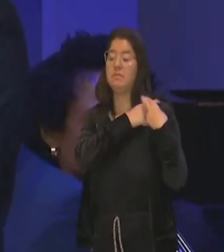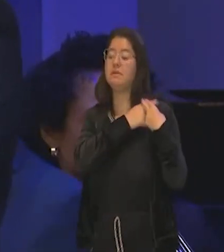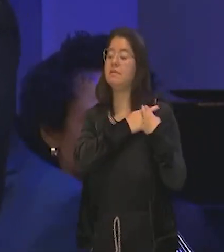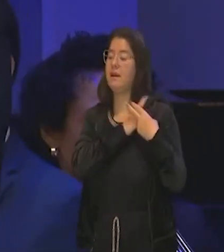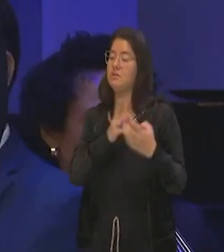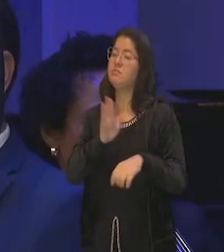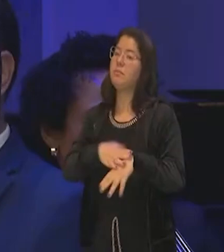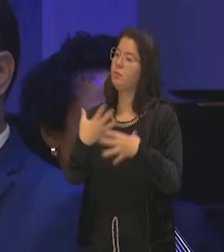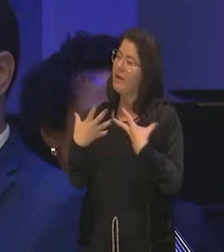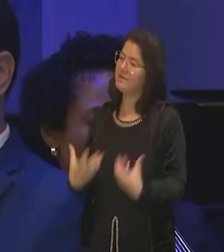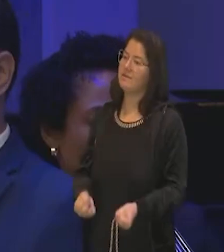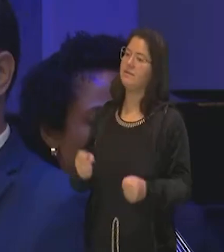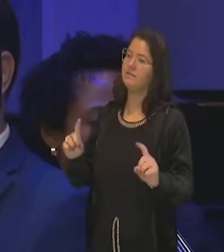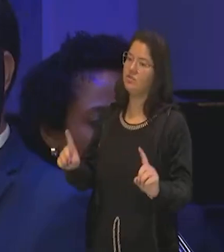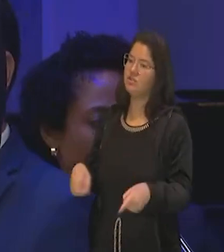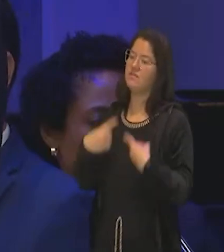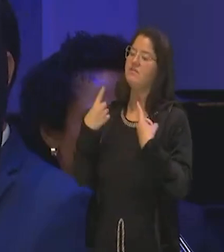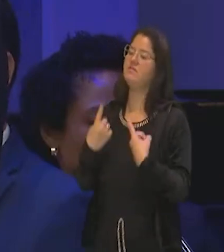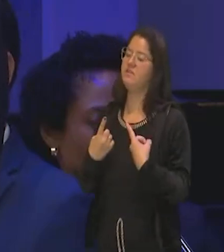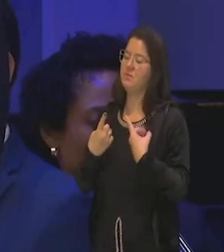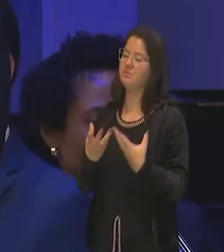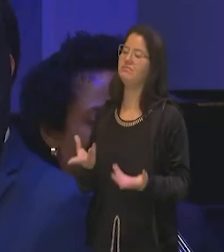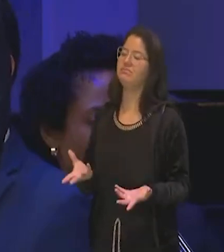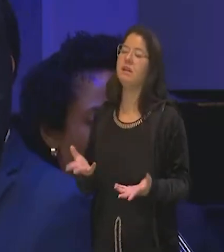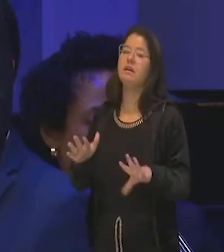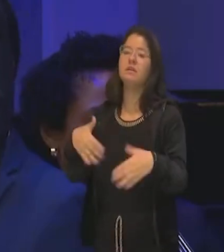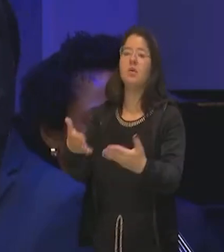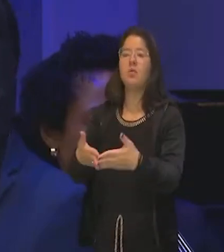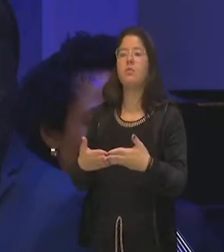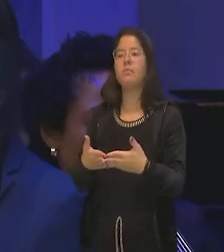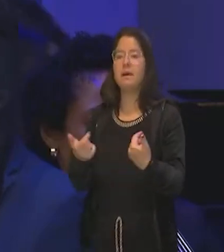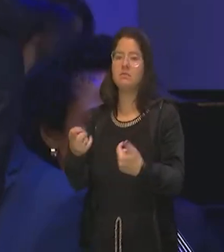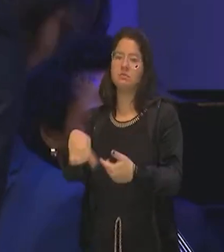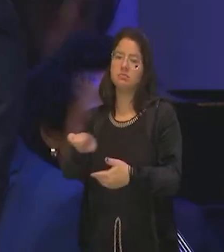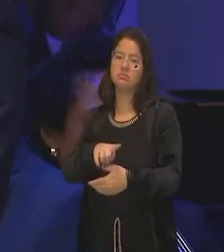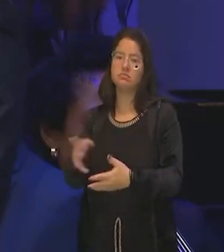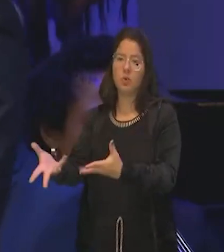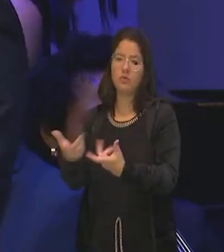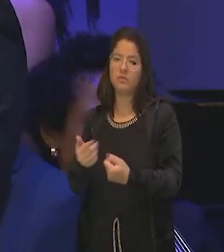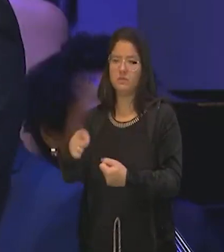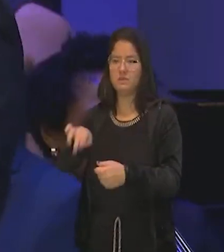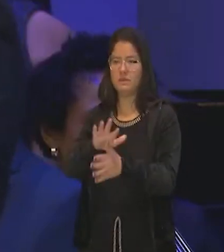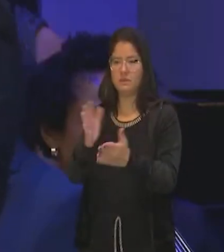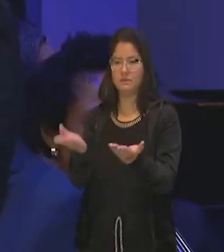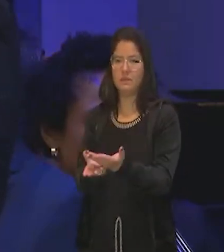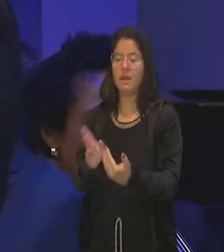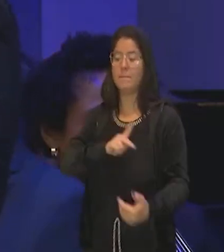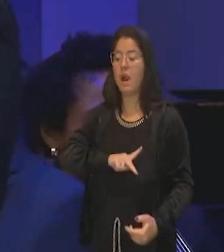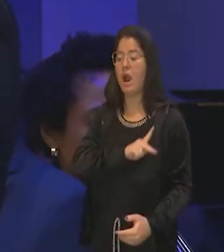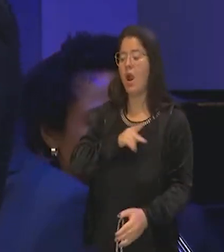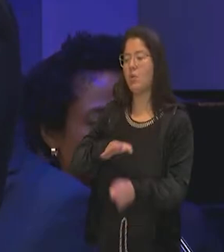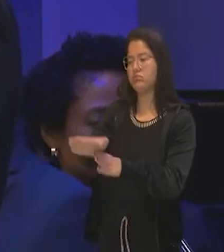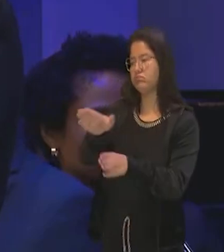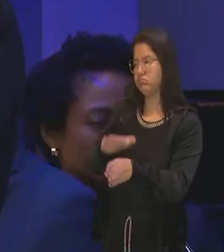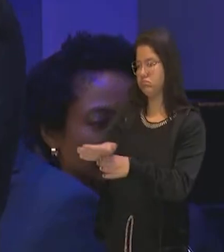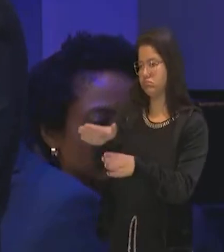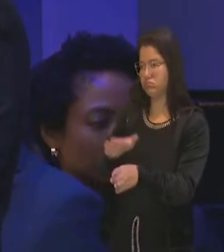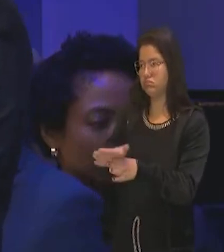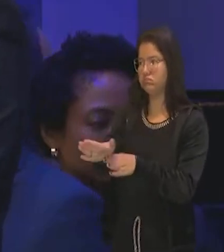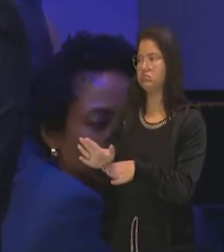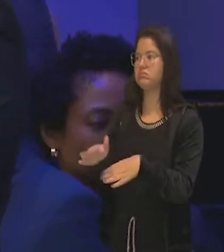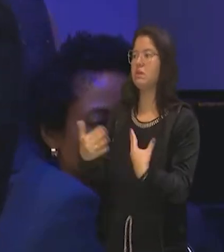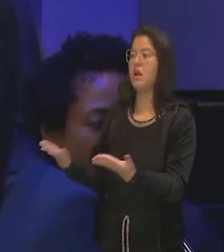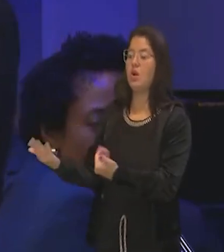para isto, convido você para abrir a sua Bíblia, quando Paulo traz algumas orientações